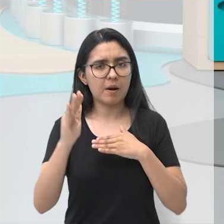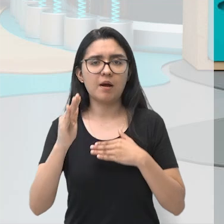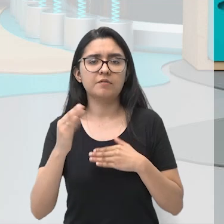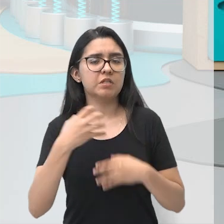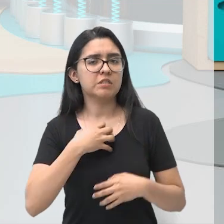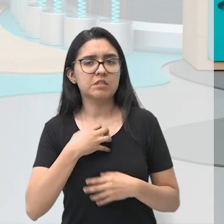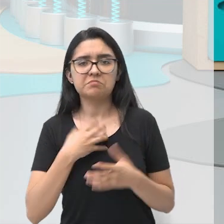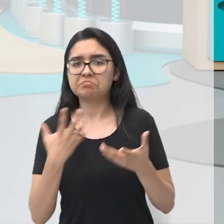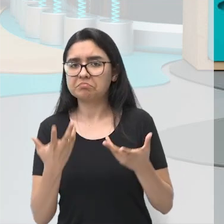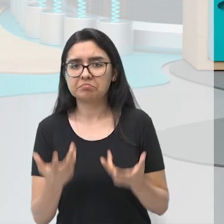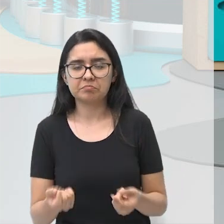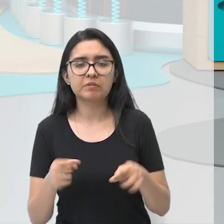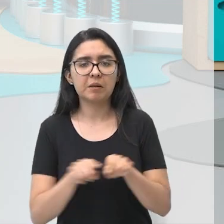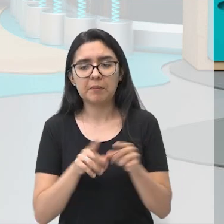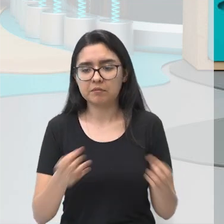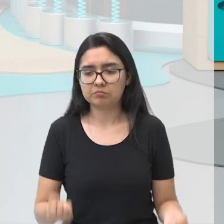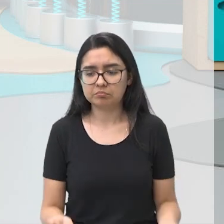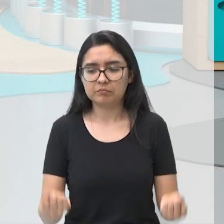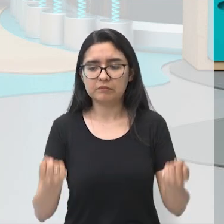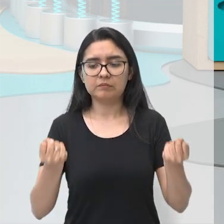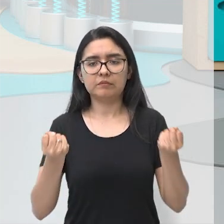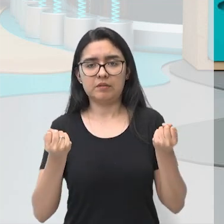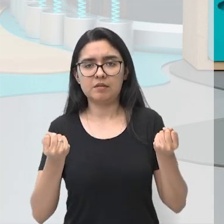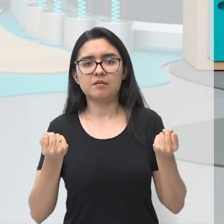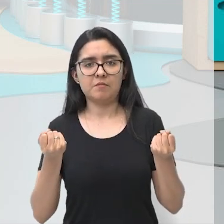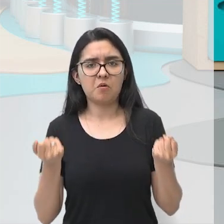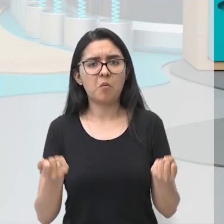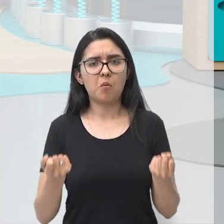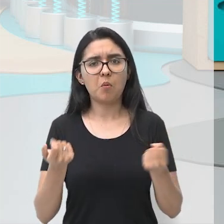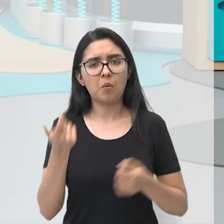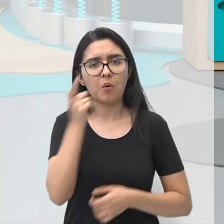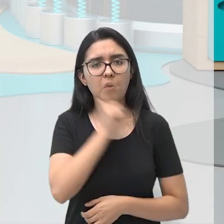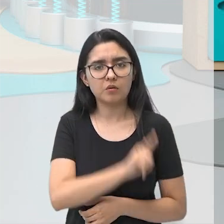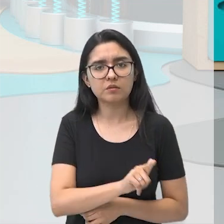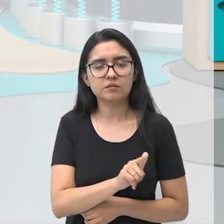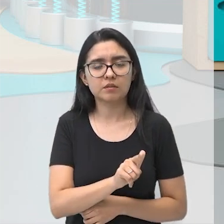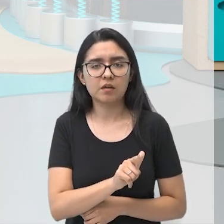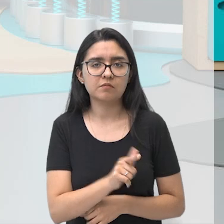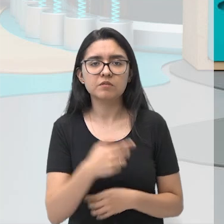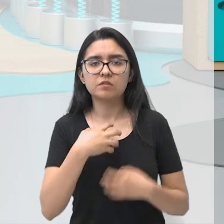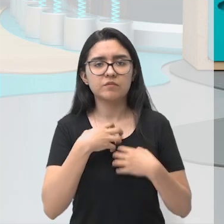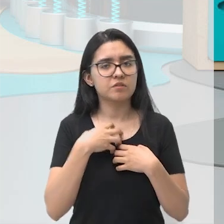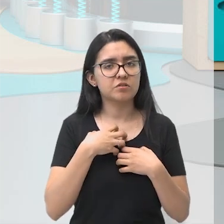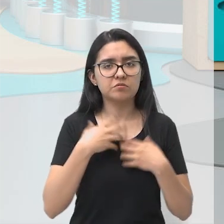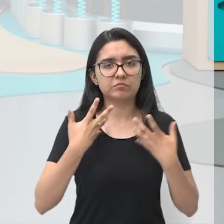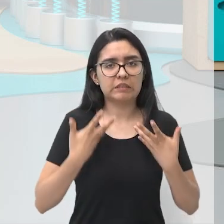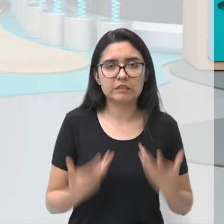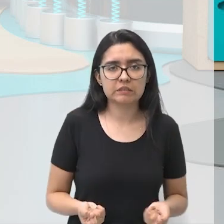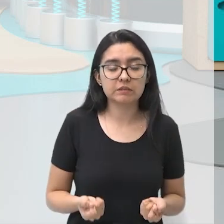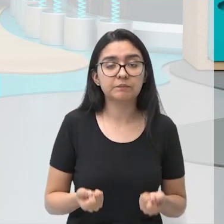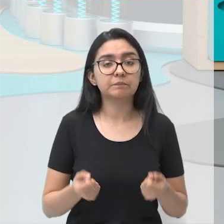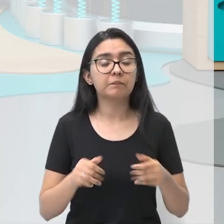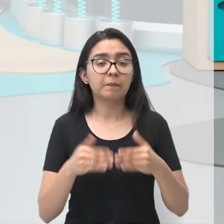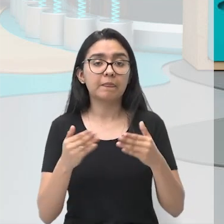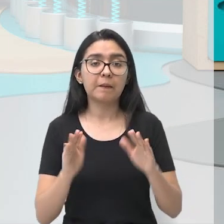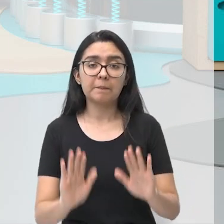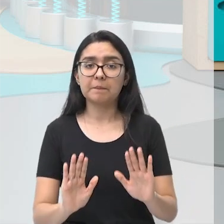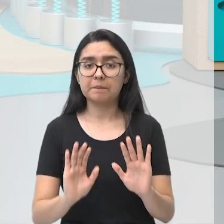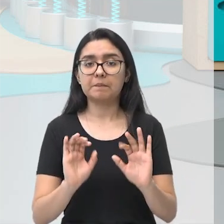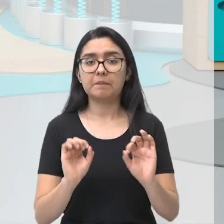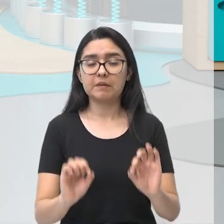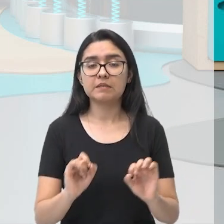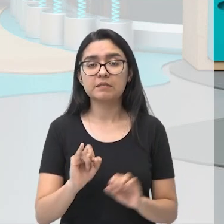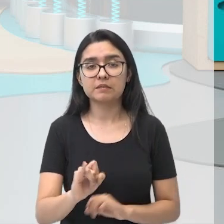ali um peso erguido sem sentir tanto cansaço. Se de repente a tua atividade é aquela